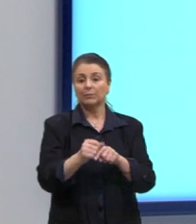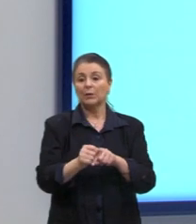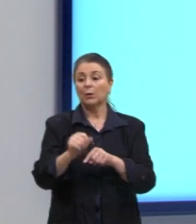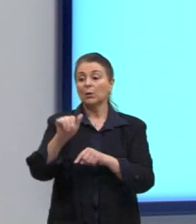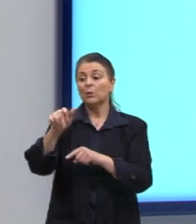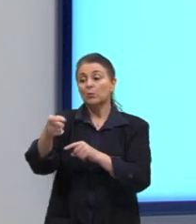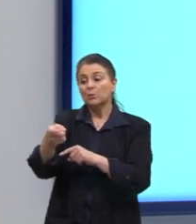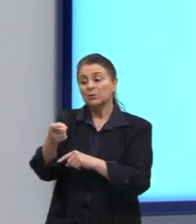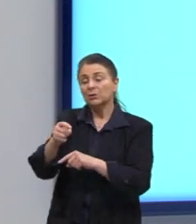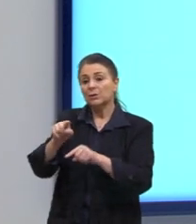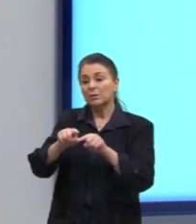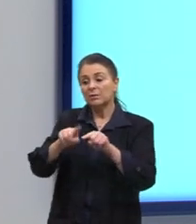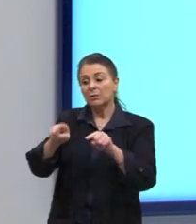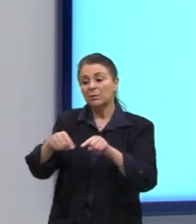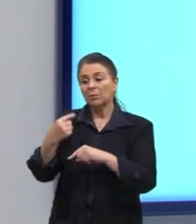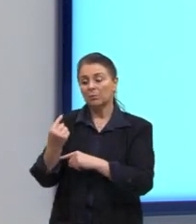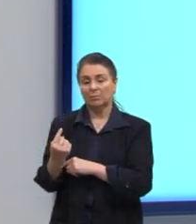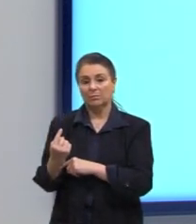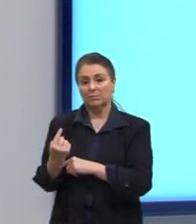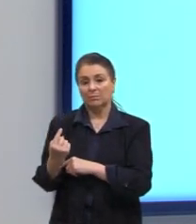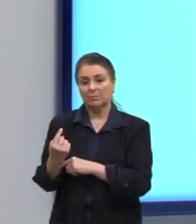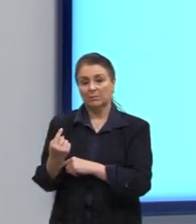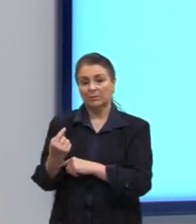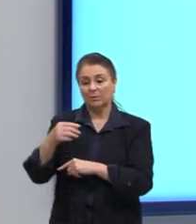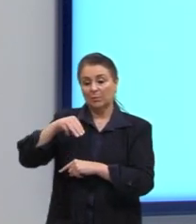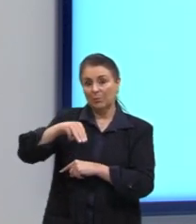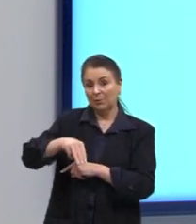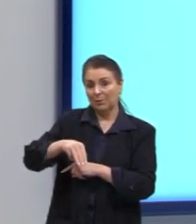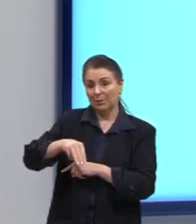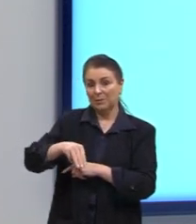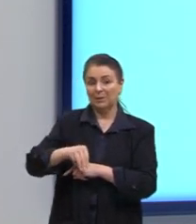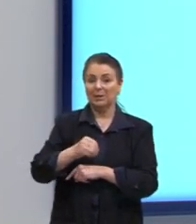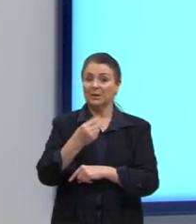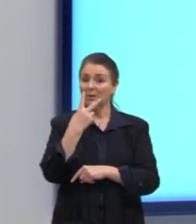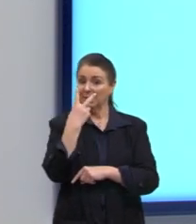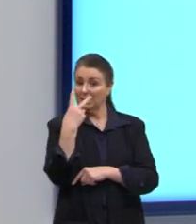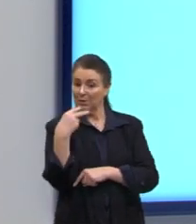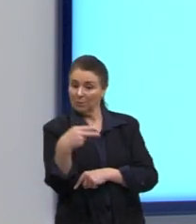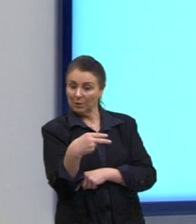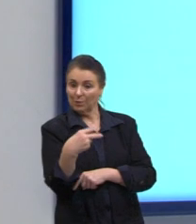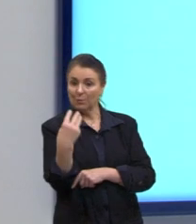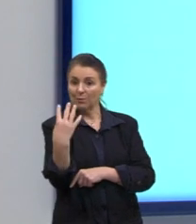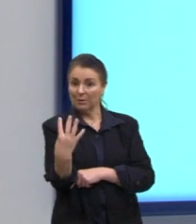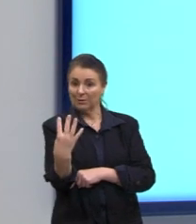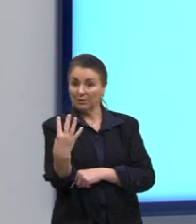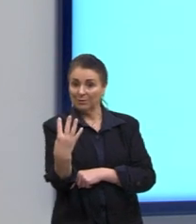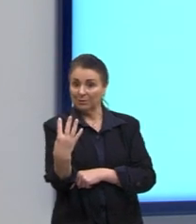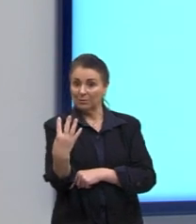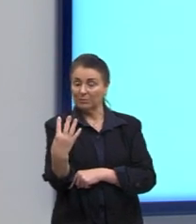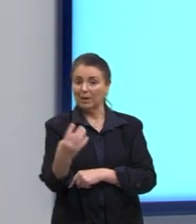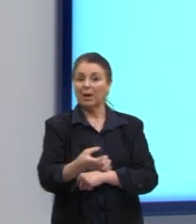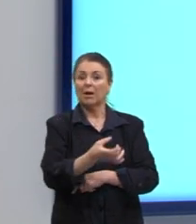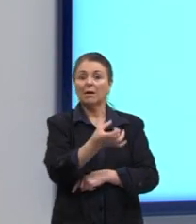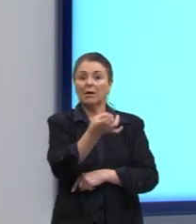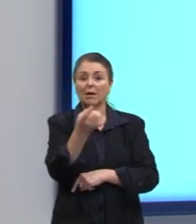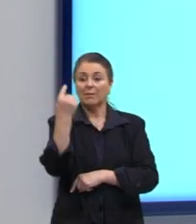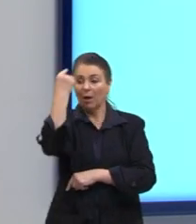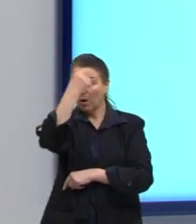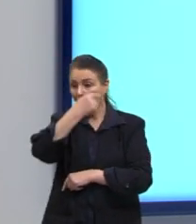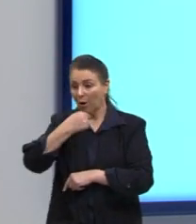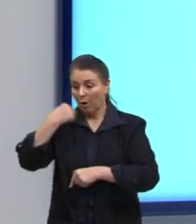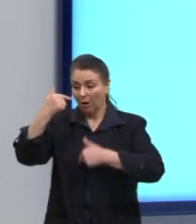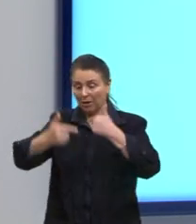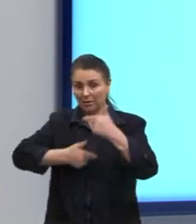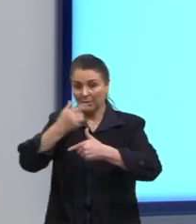o eixo X variou uma só então o m seria igual a 4 significa que a cada hora de trabalho são